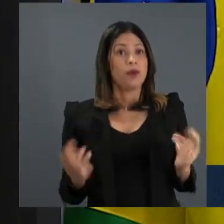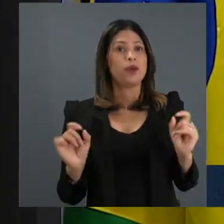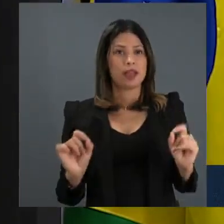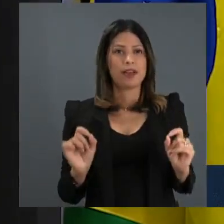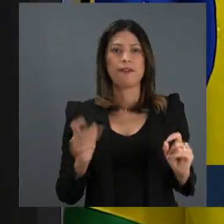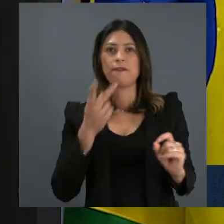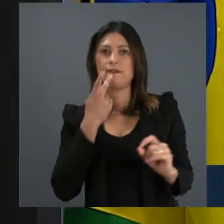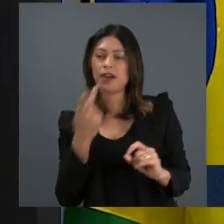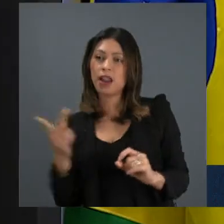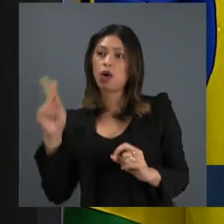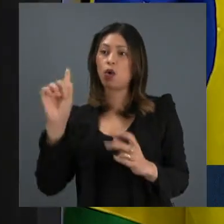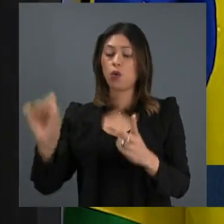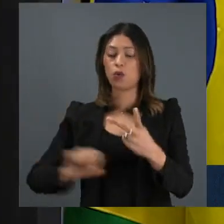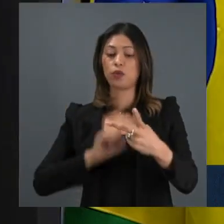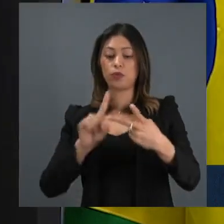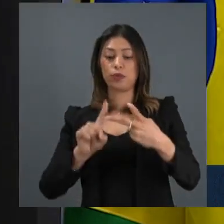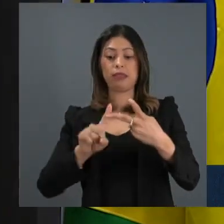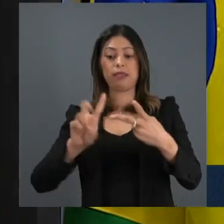pautas bombas essa semana.